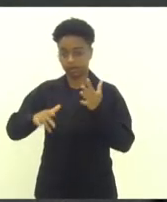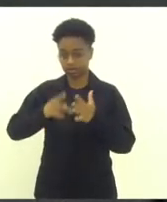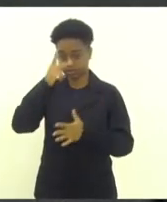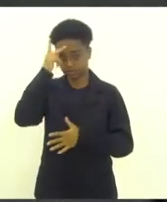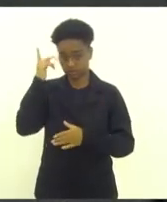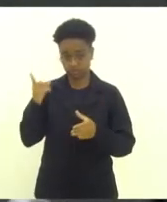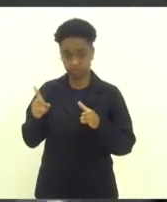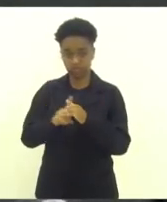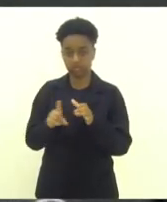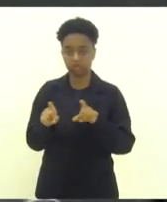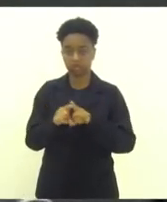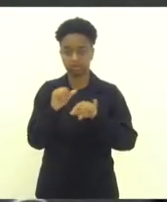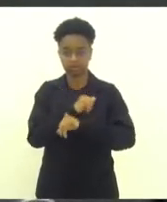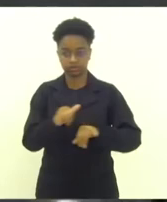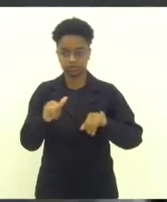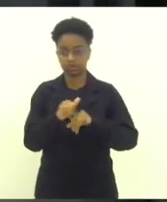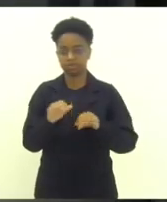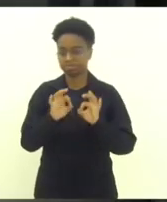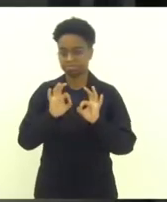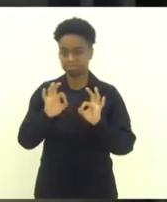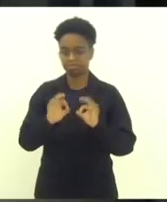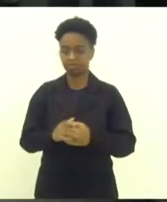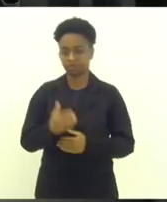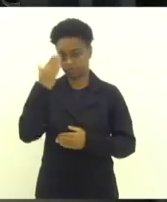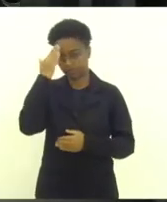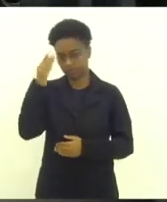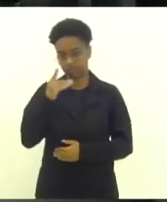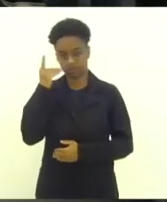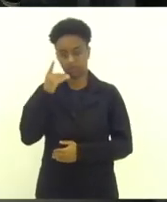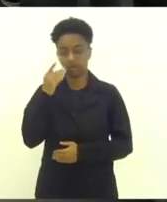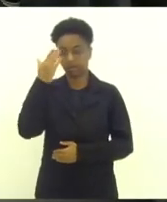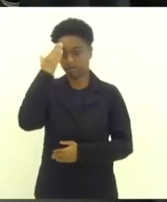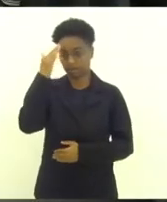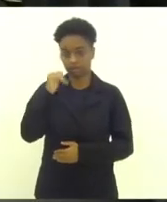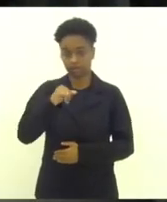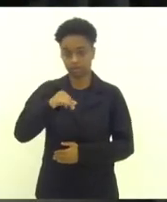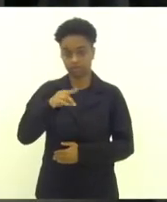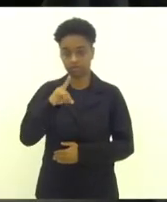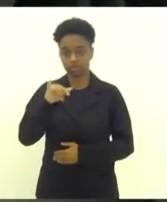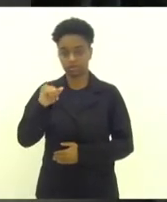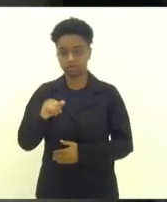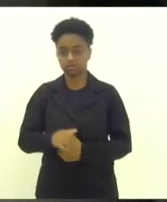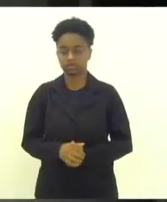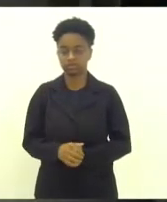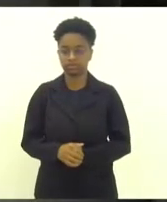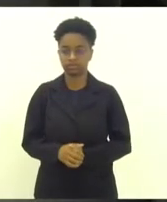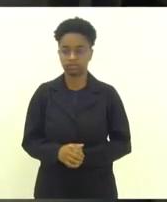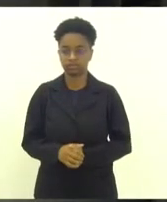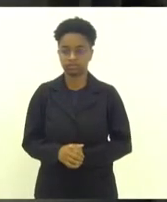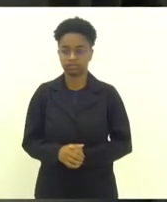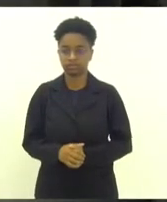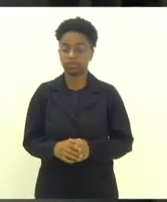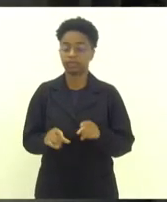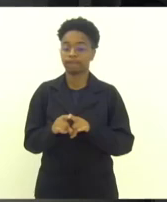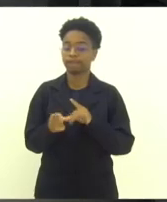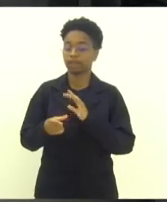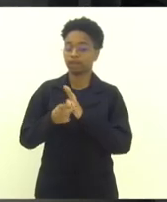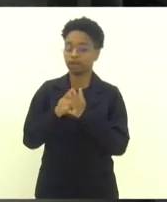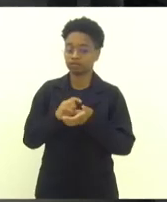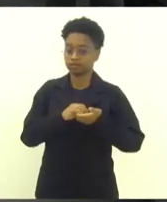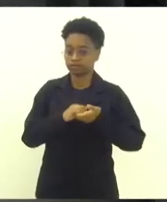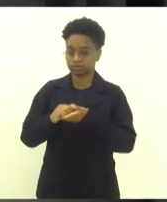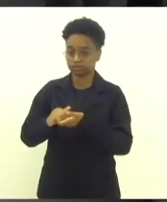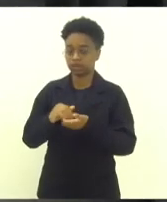você é muito nova Muito obrigado Deputado Obrigado Deputado da Índia Obrigado antes de mais nada saudade Doutor Marcelo